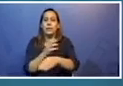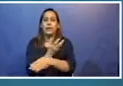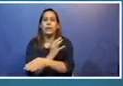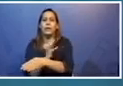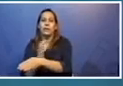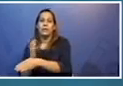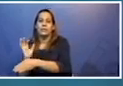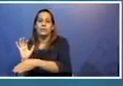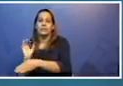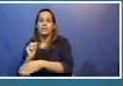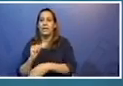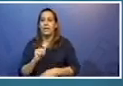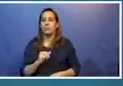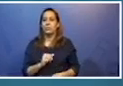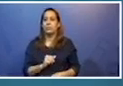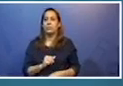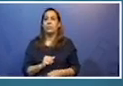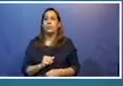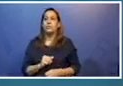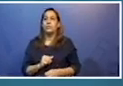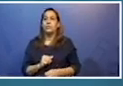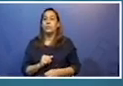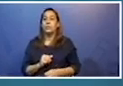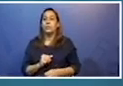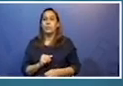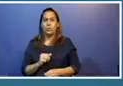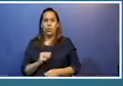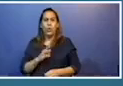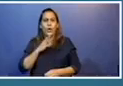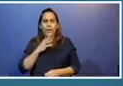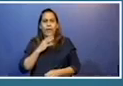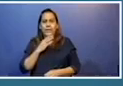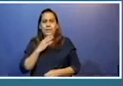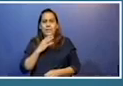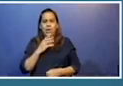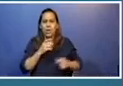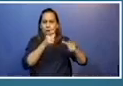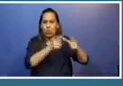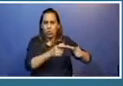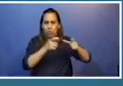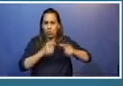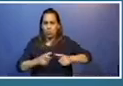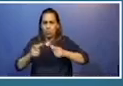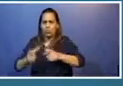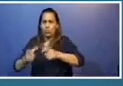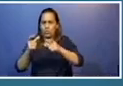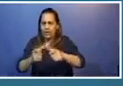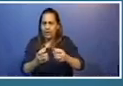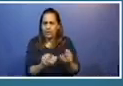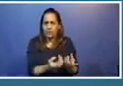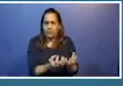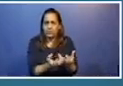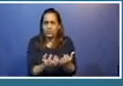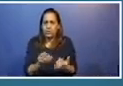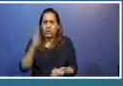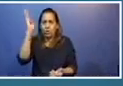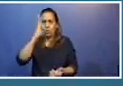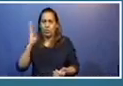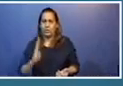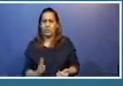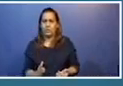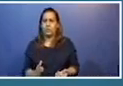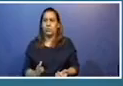já ouviram falar sobre esses dois tipos de vegetação que nós temos no nosso país?